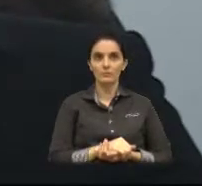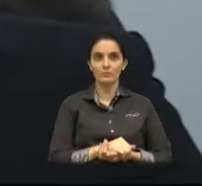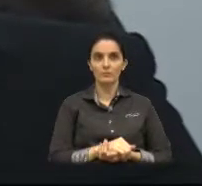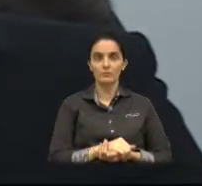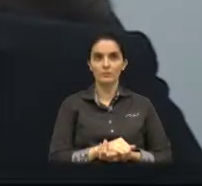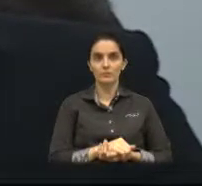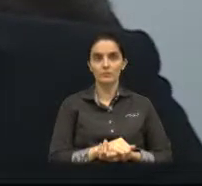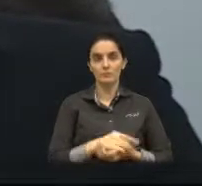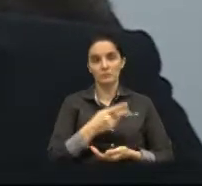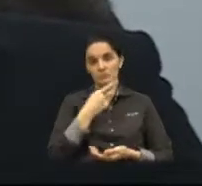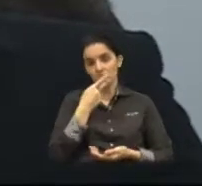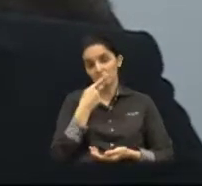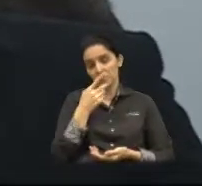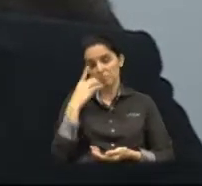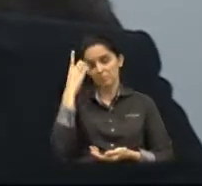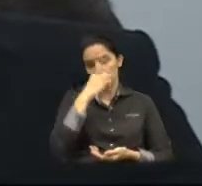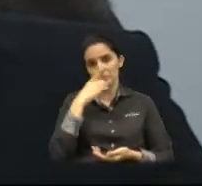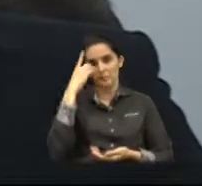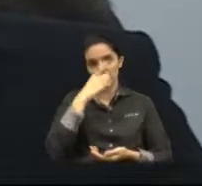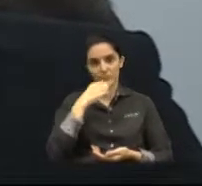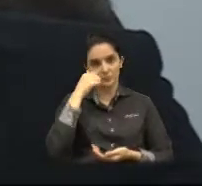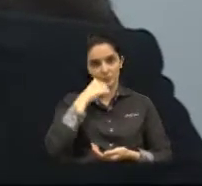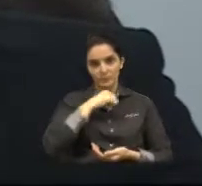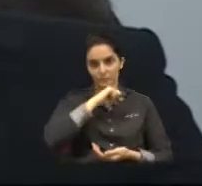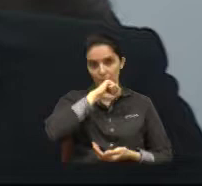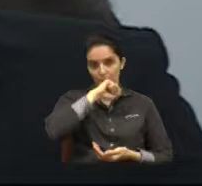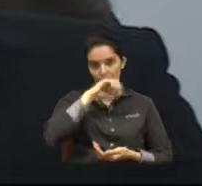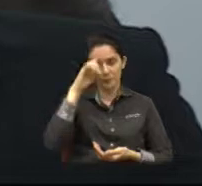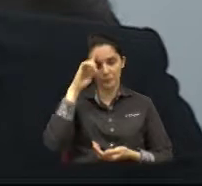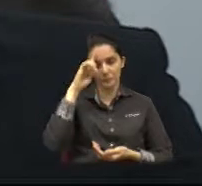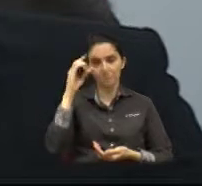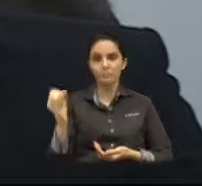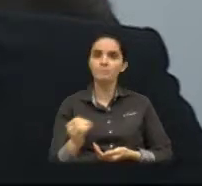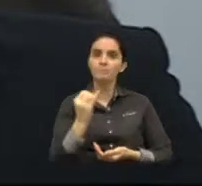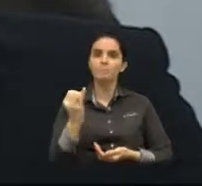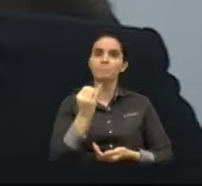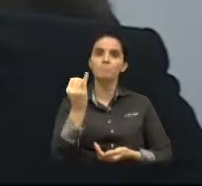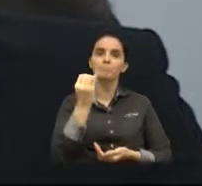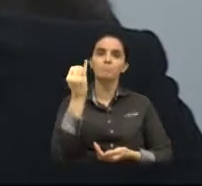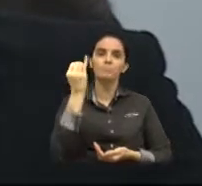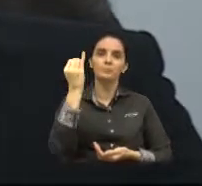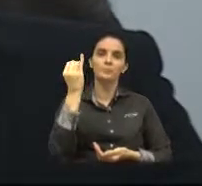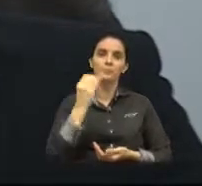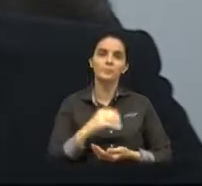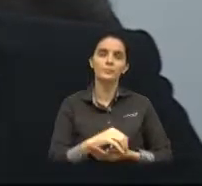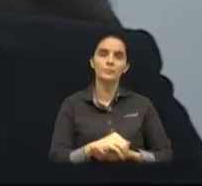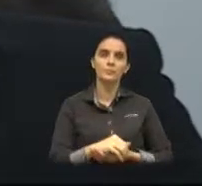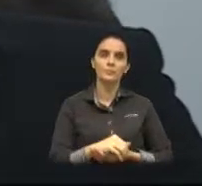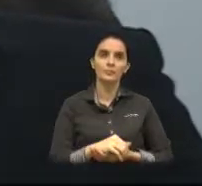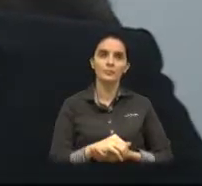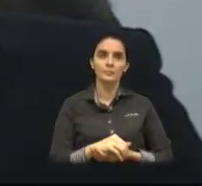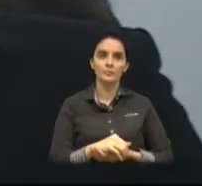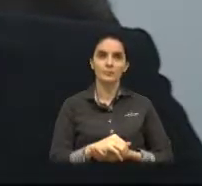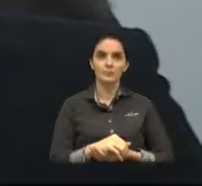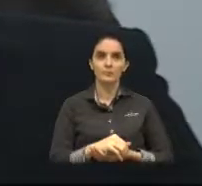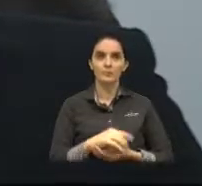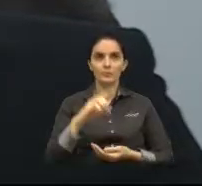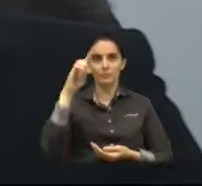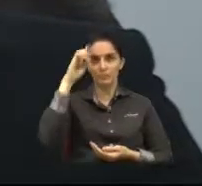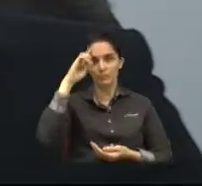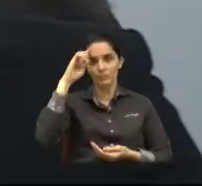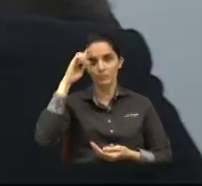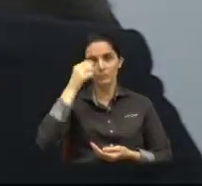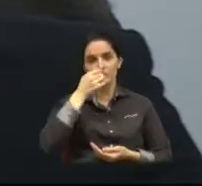das Mães, um dia tão importante, um dia a qual eu gosto de estar